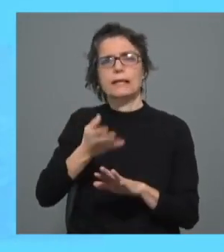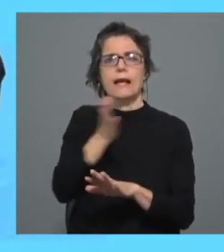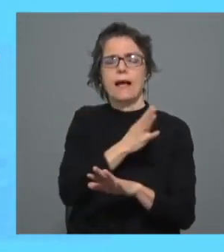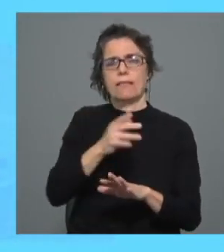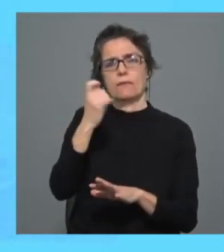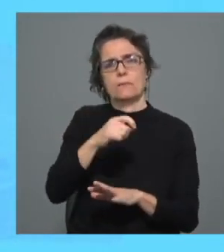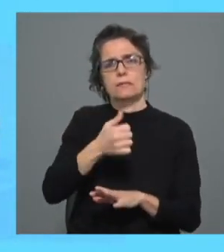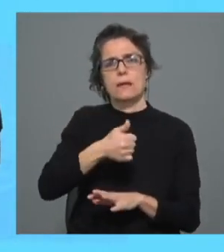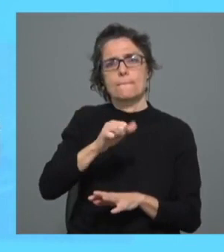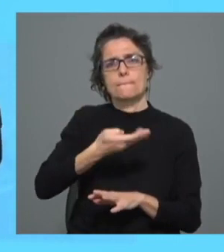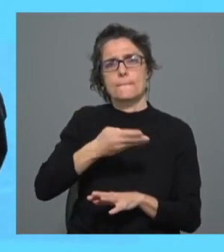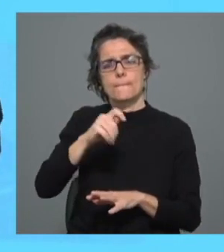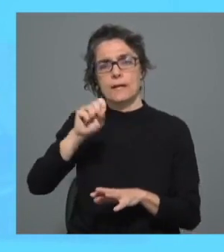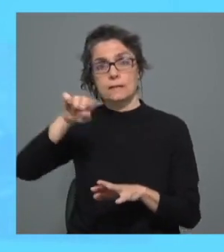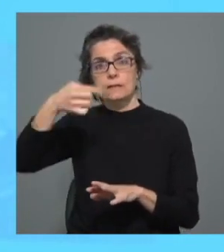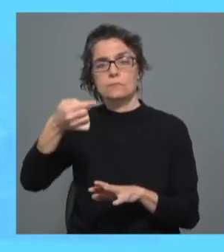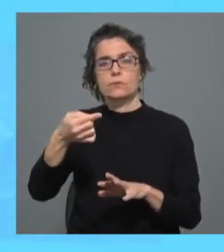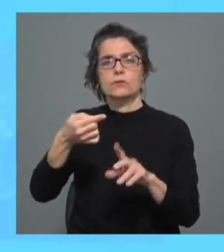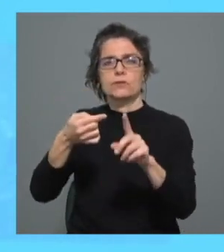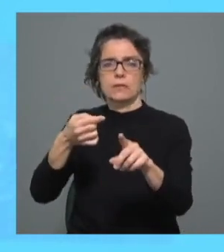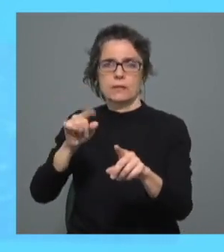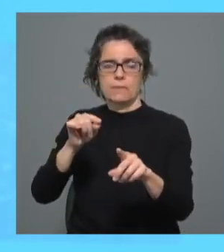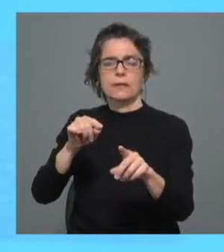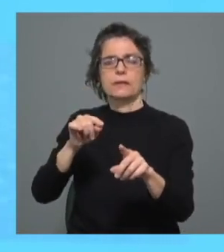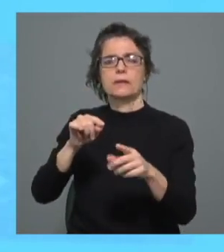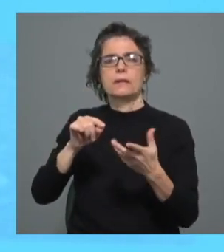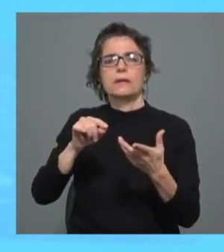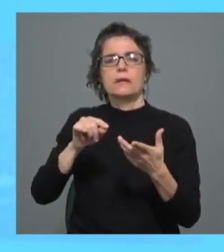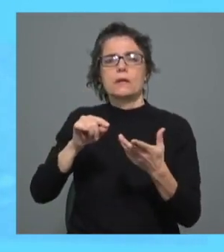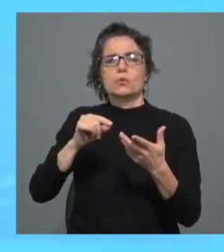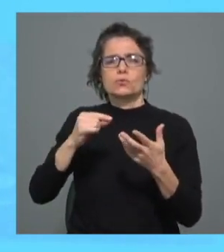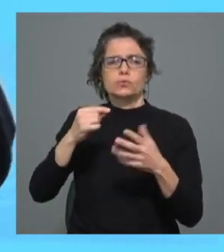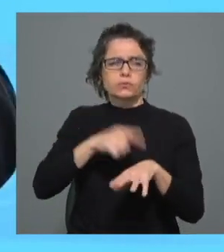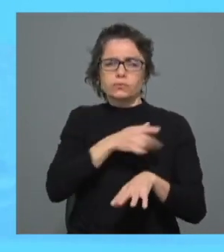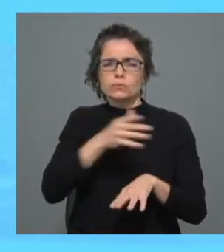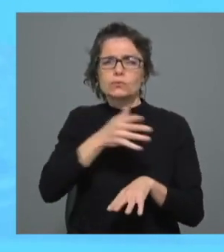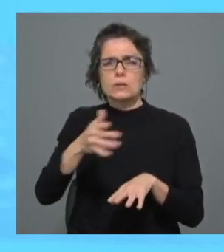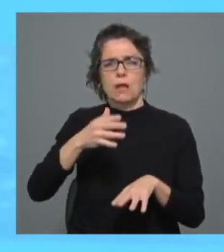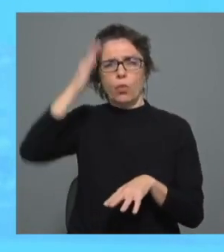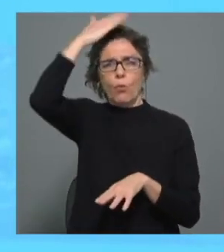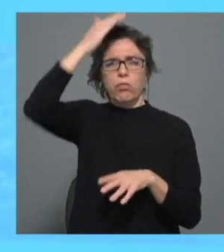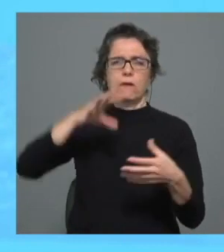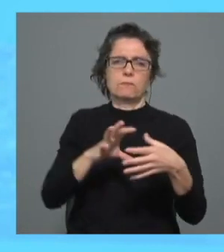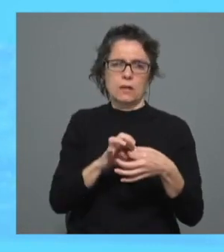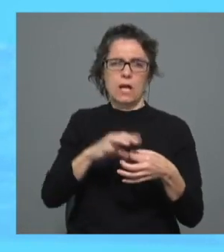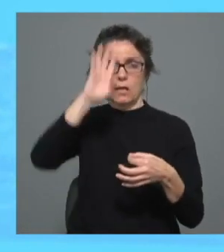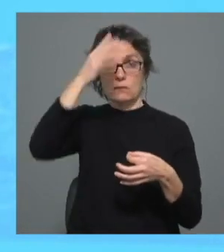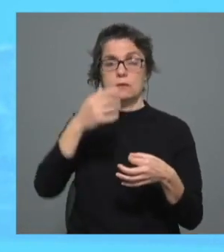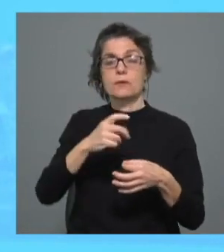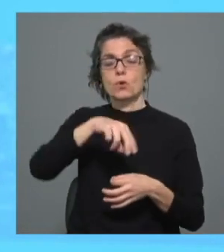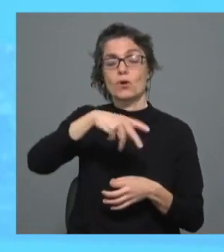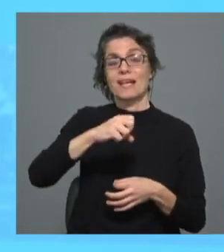anos negros que foram para os Estados Unidos, para o mundo e para a NATO, os anos da presidência Trump, a NATO começou a fazer um caminho